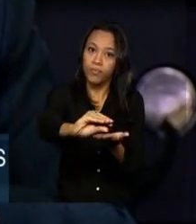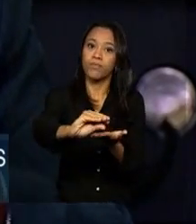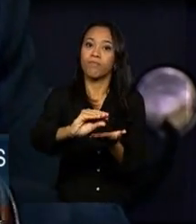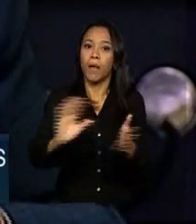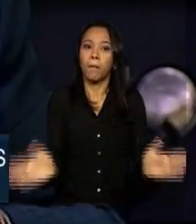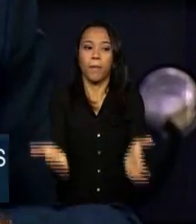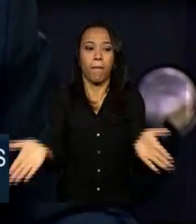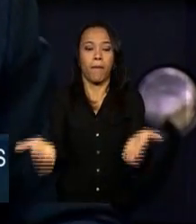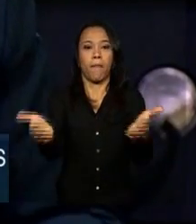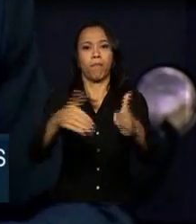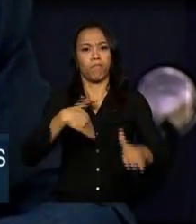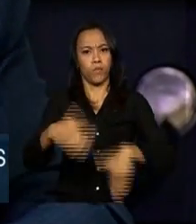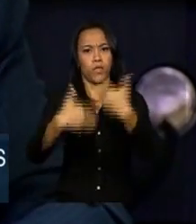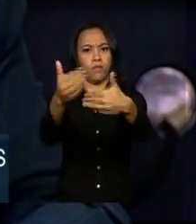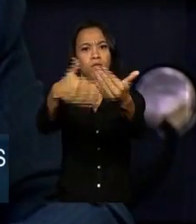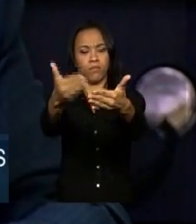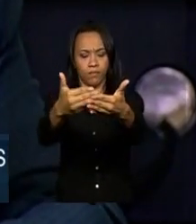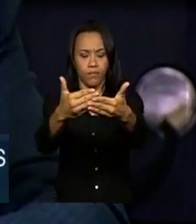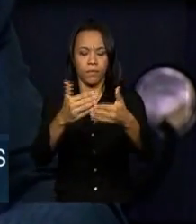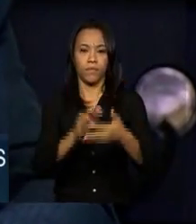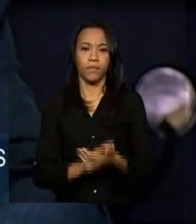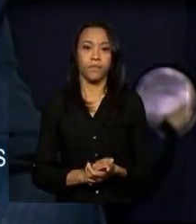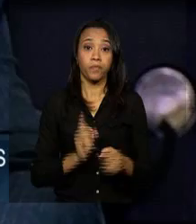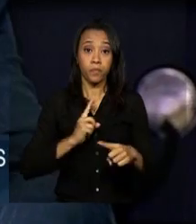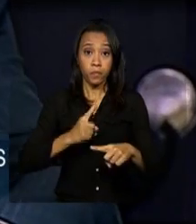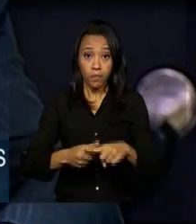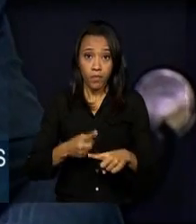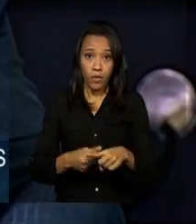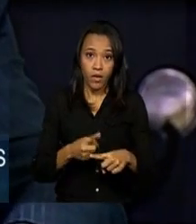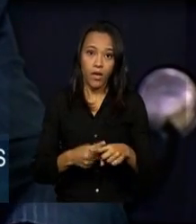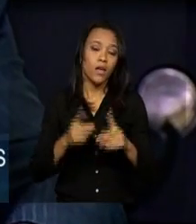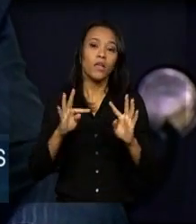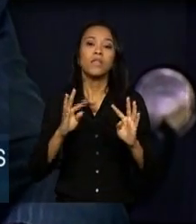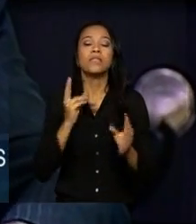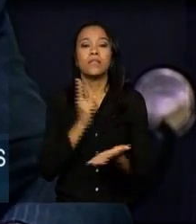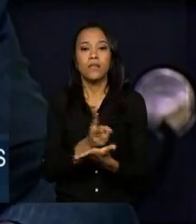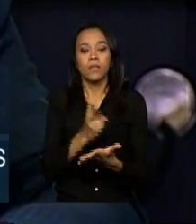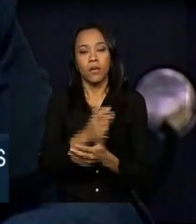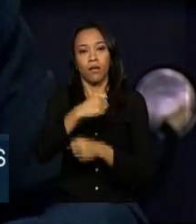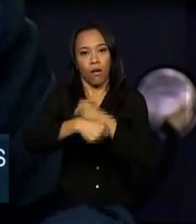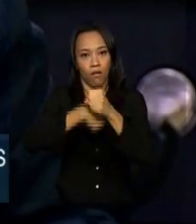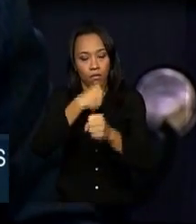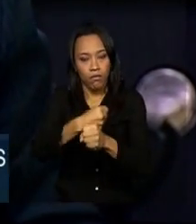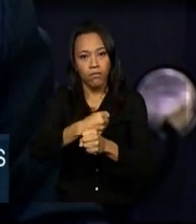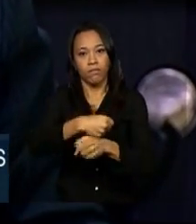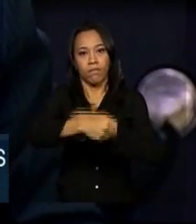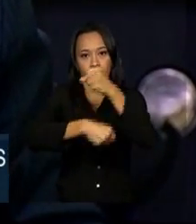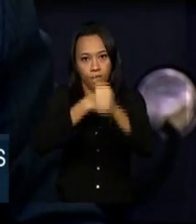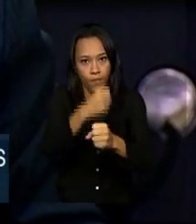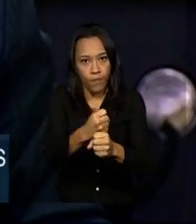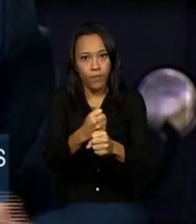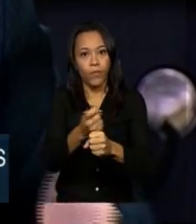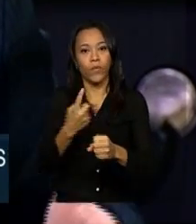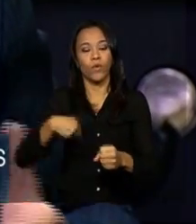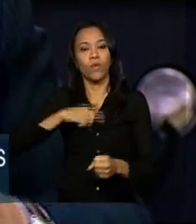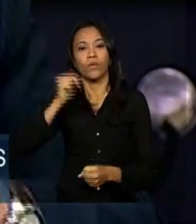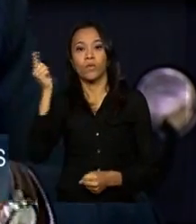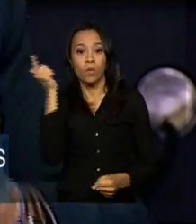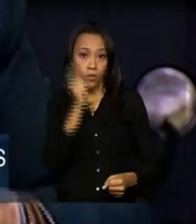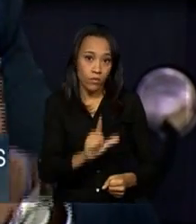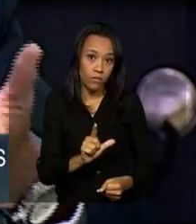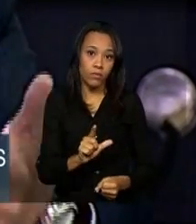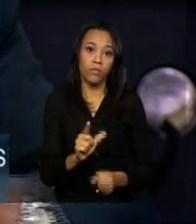e nesse esforço de aplicação Porque todo ano nós praticamente batemos e ficamos